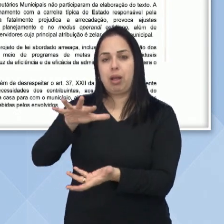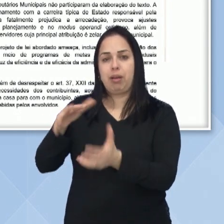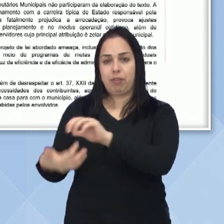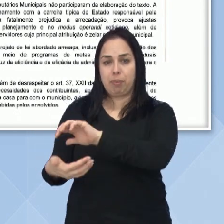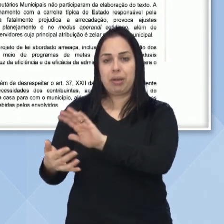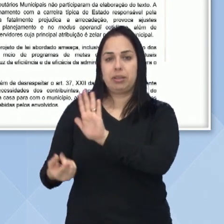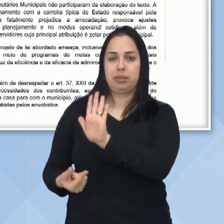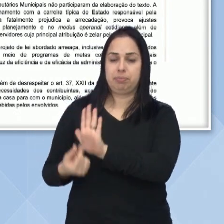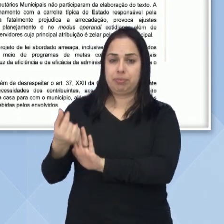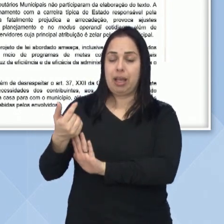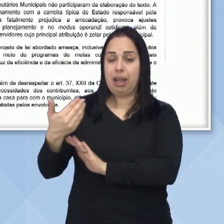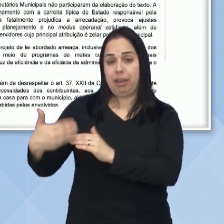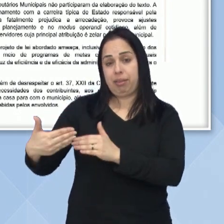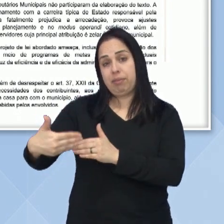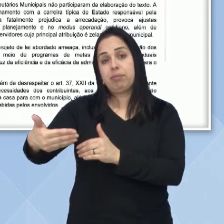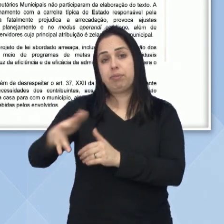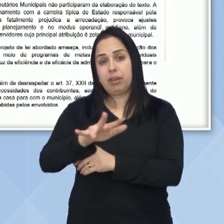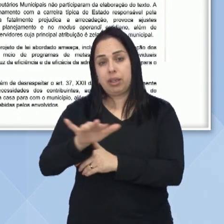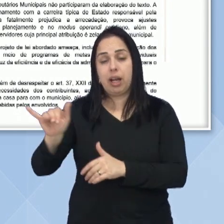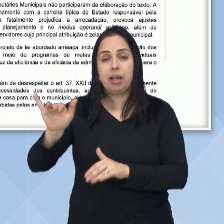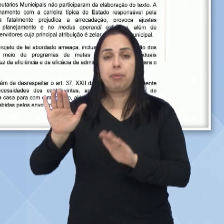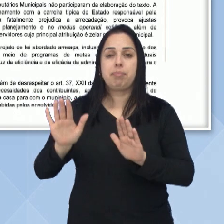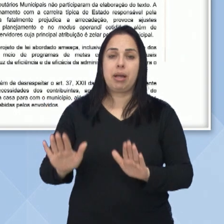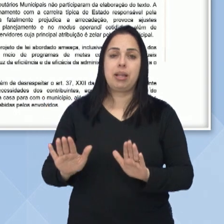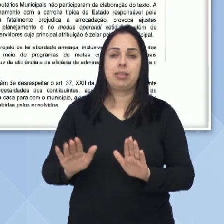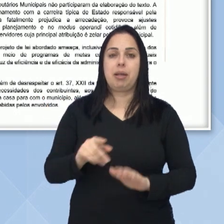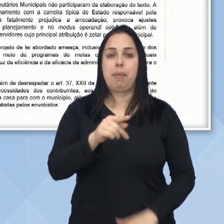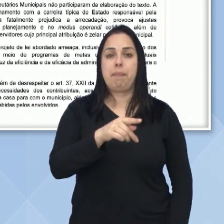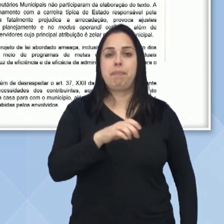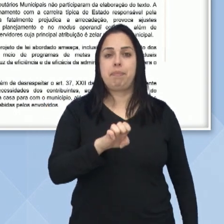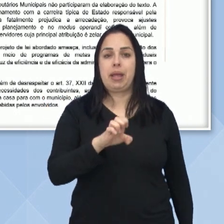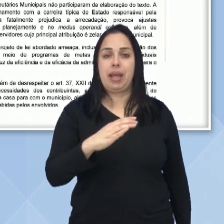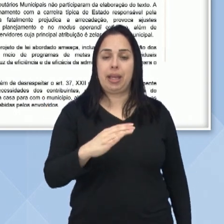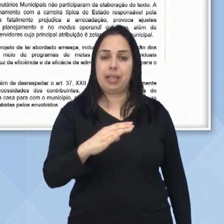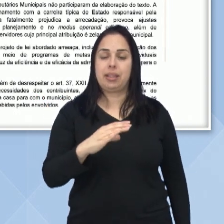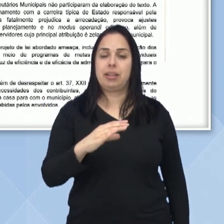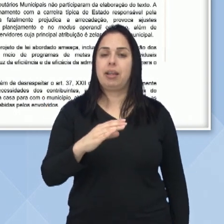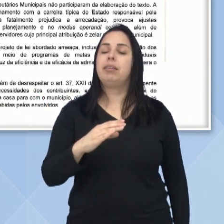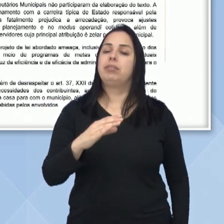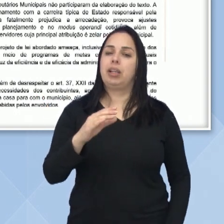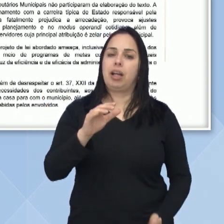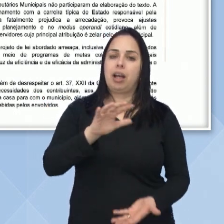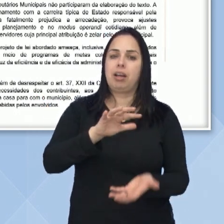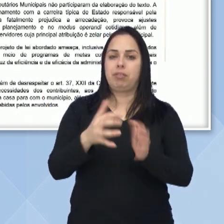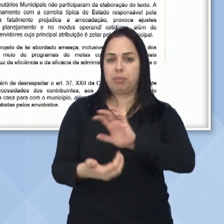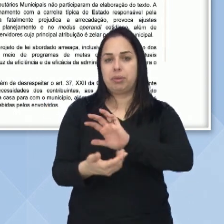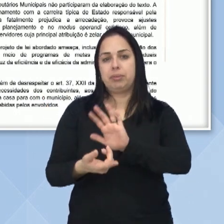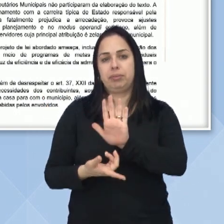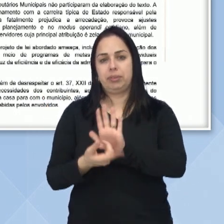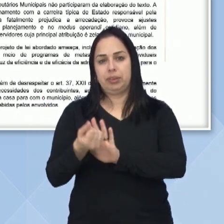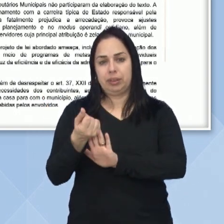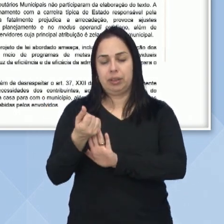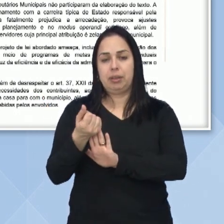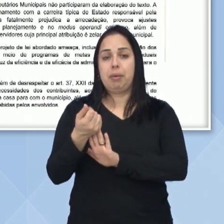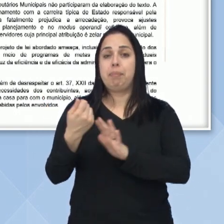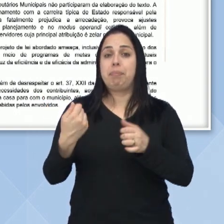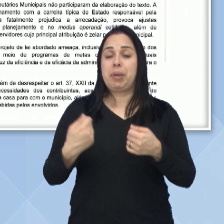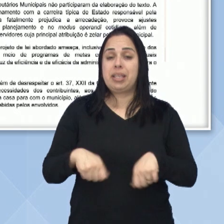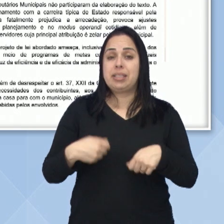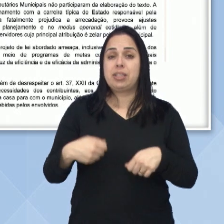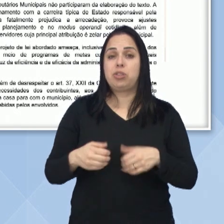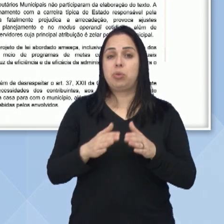a vir. Afinal, a PEC da reforma tributária prevê um tempo razoável